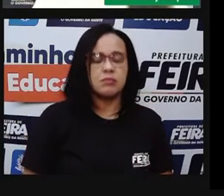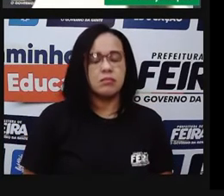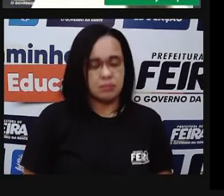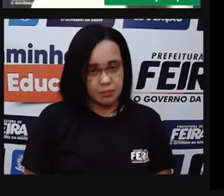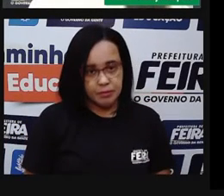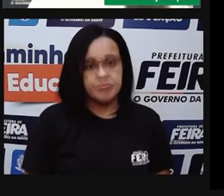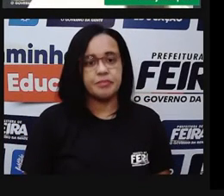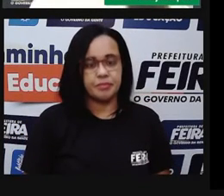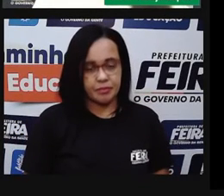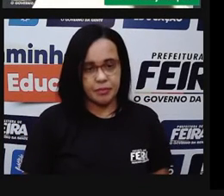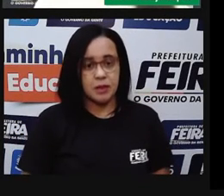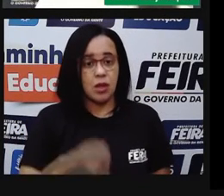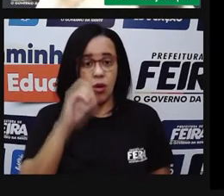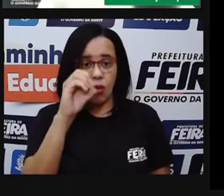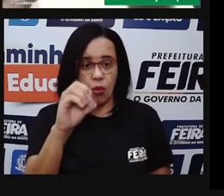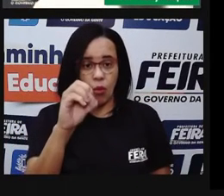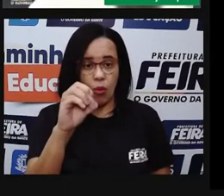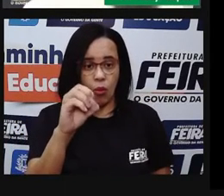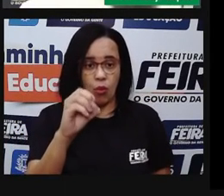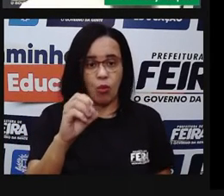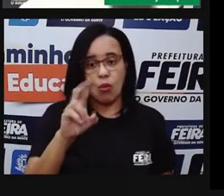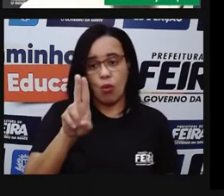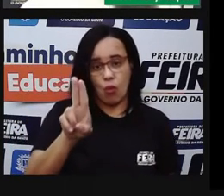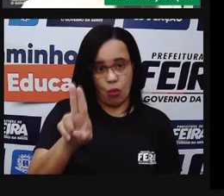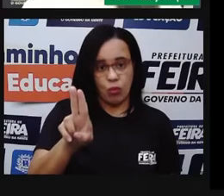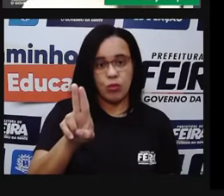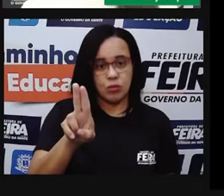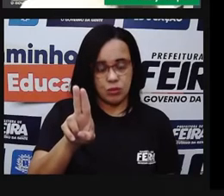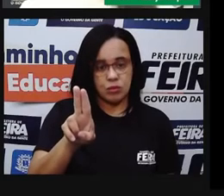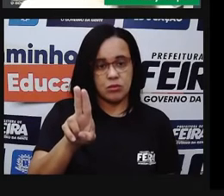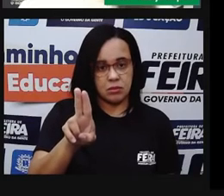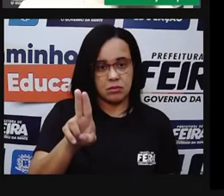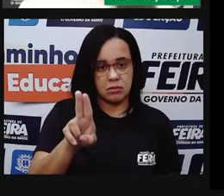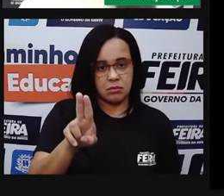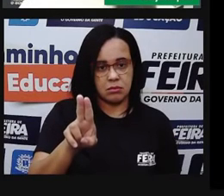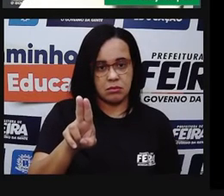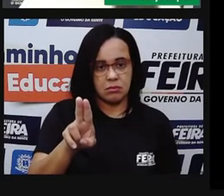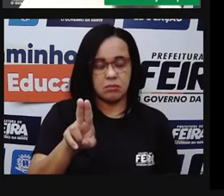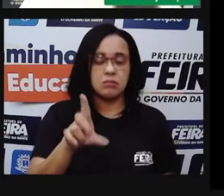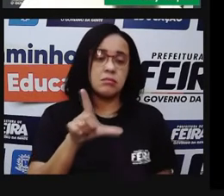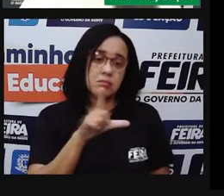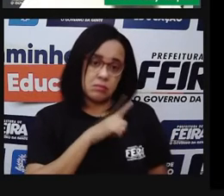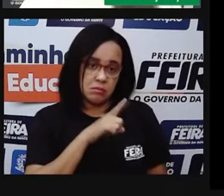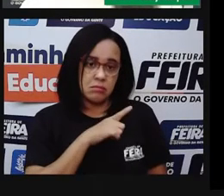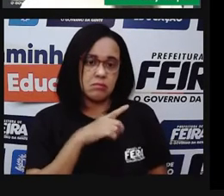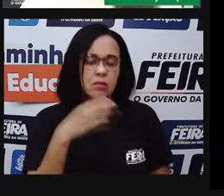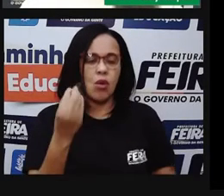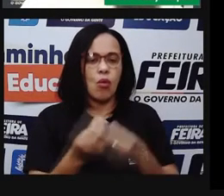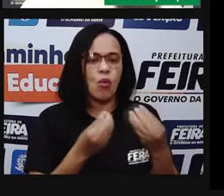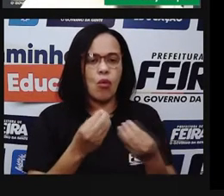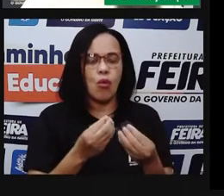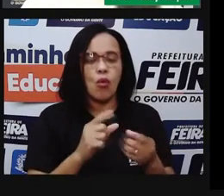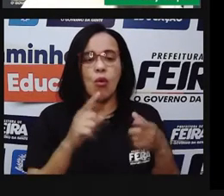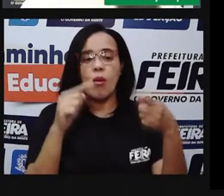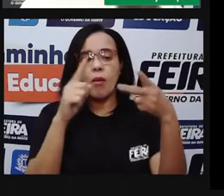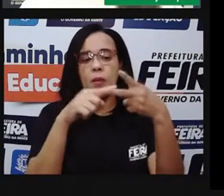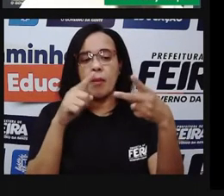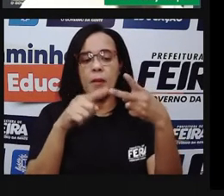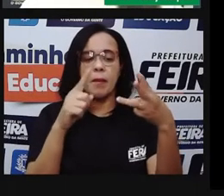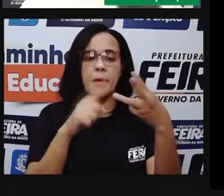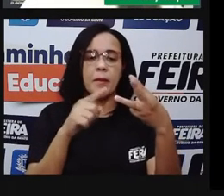som é de O, ele vai ficar forró. Temos também o nome sucesso. Olha